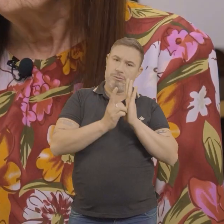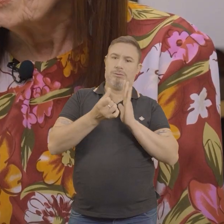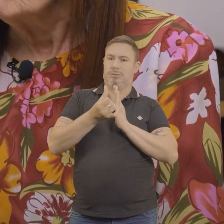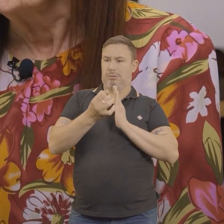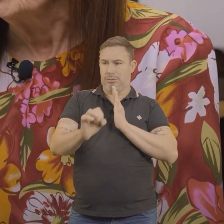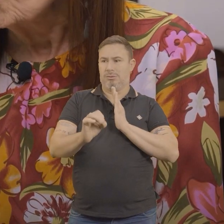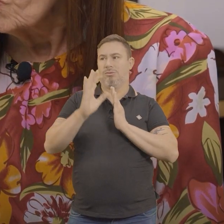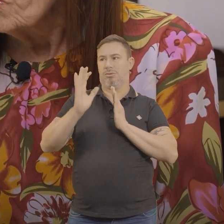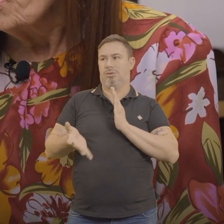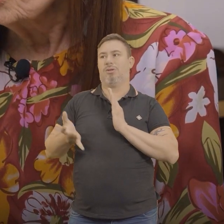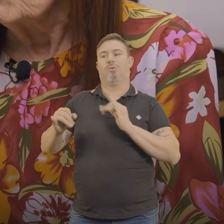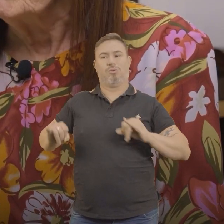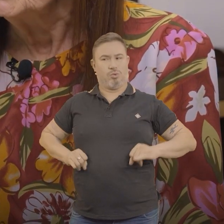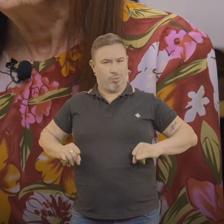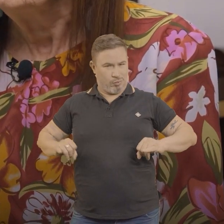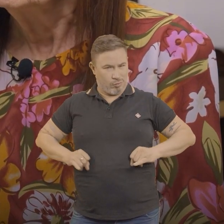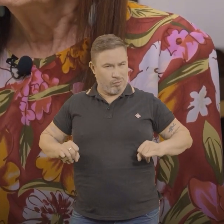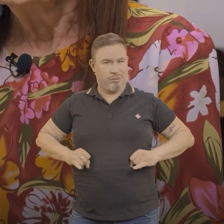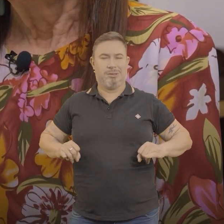Eu sofri muito